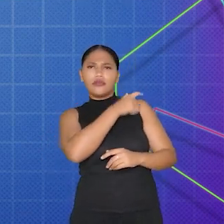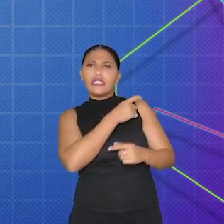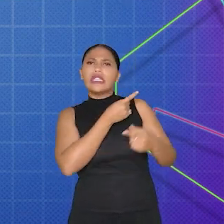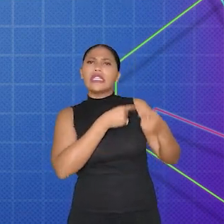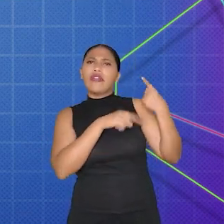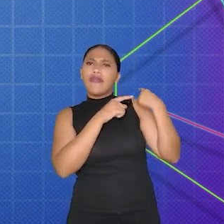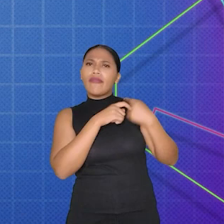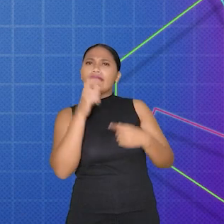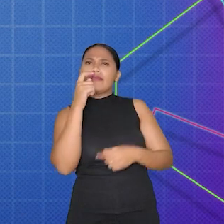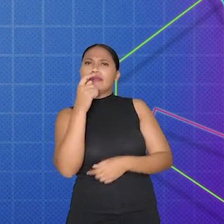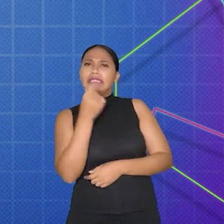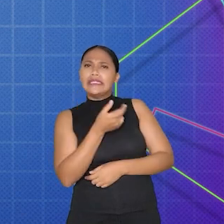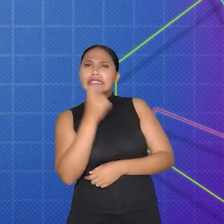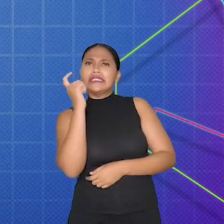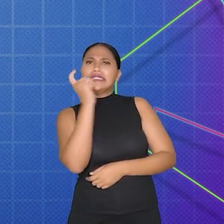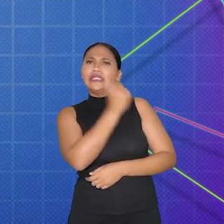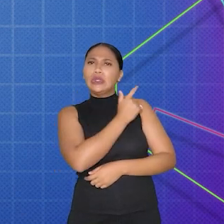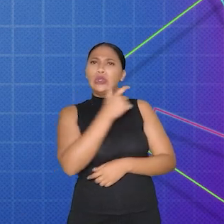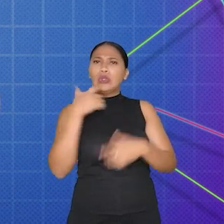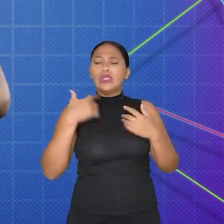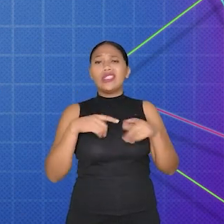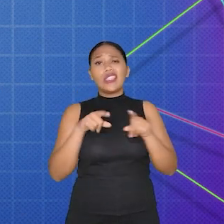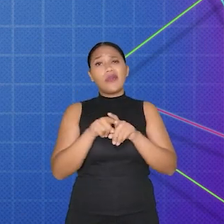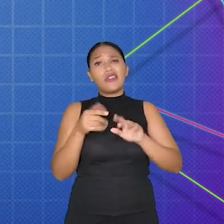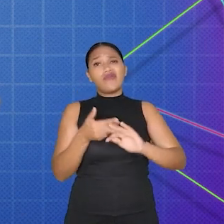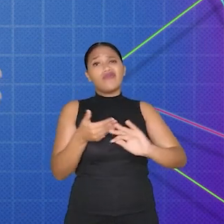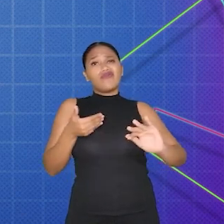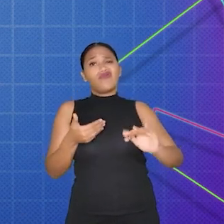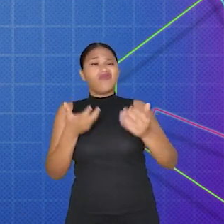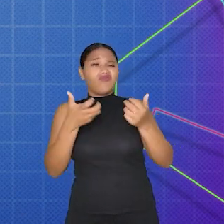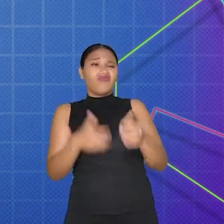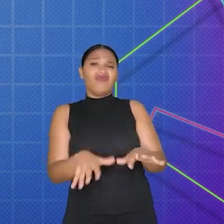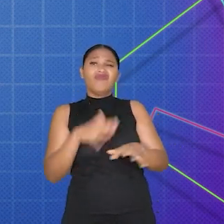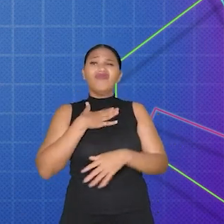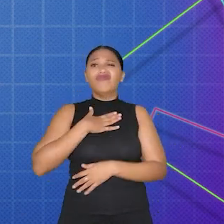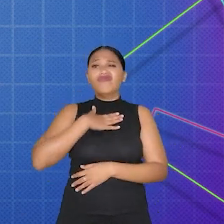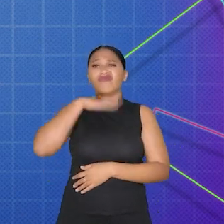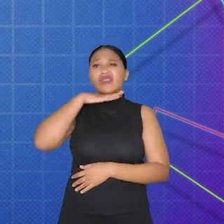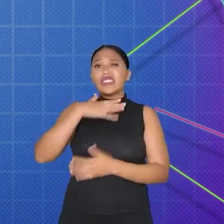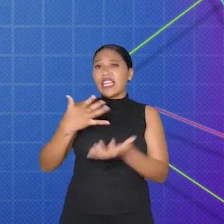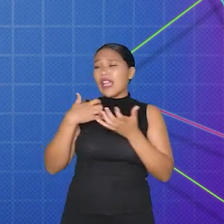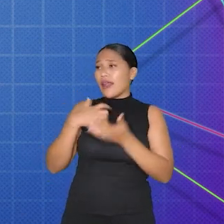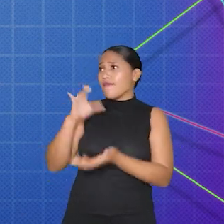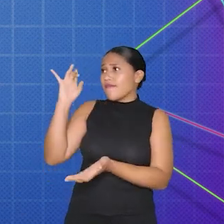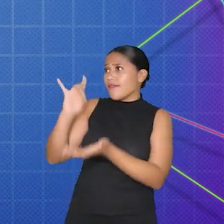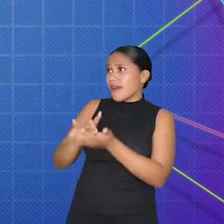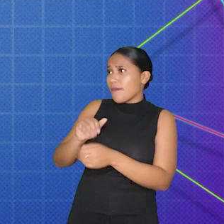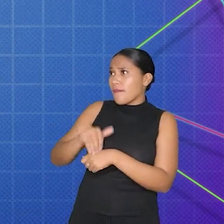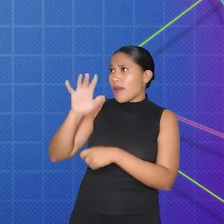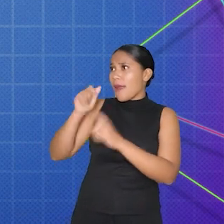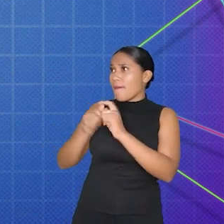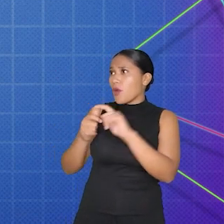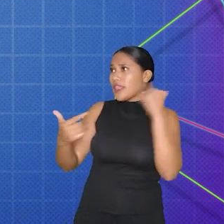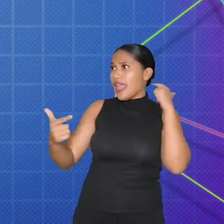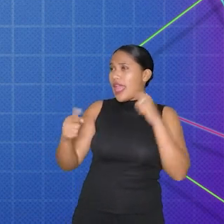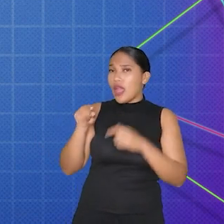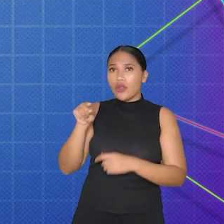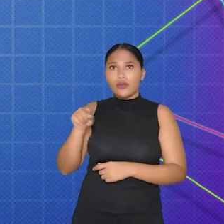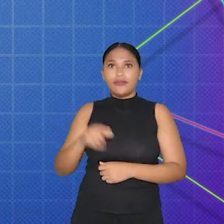da pixel art possa atrair alguns jogadores, pode também afastar outros que preferem jogos com visual mais realista e